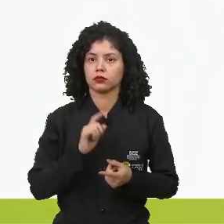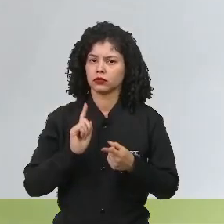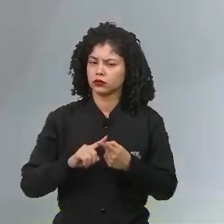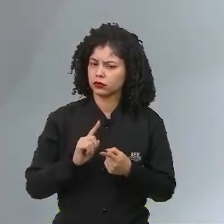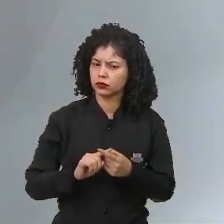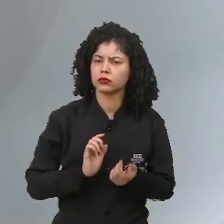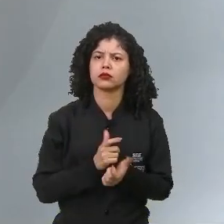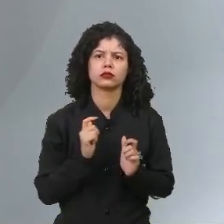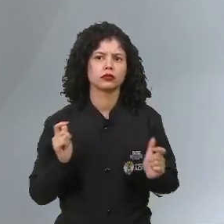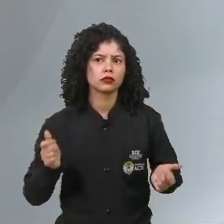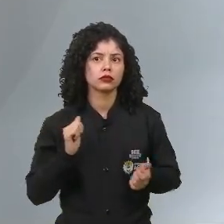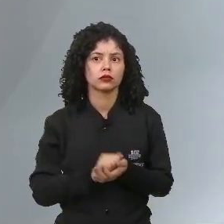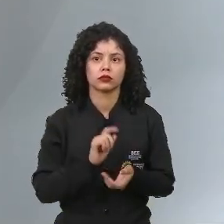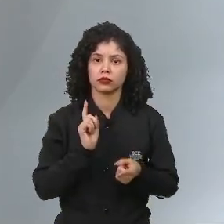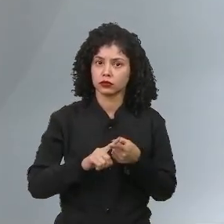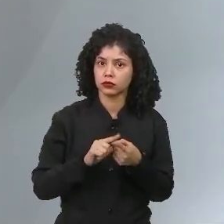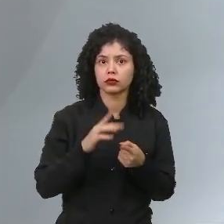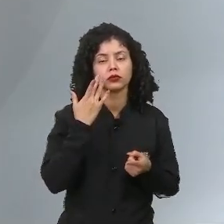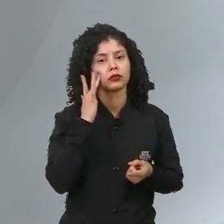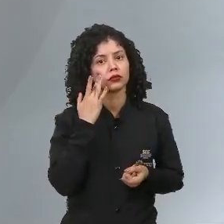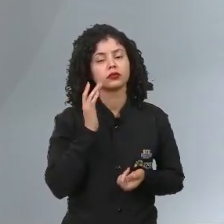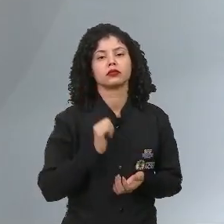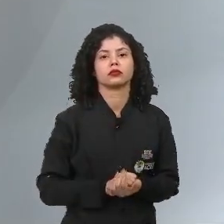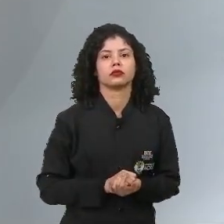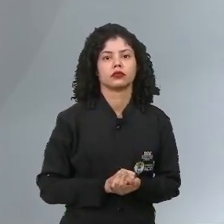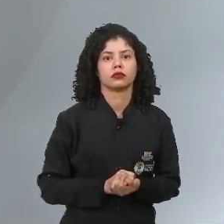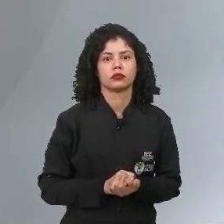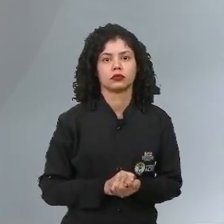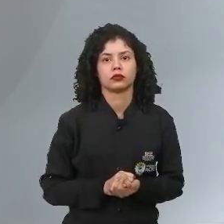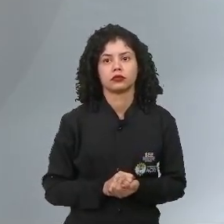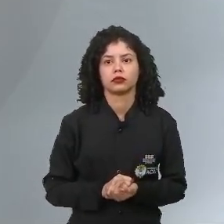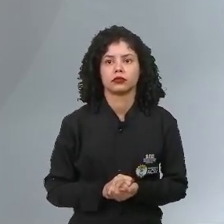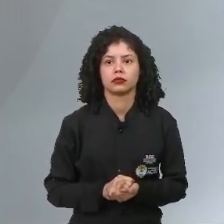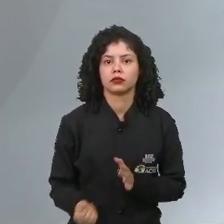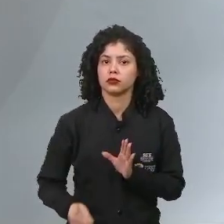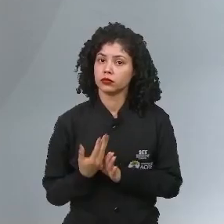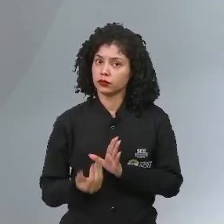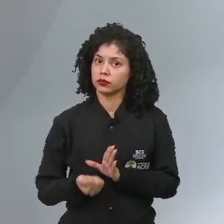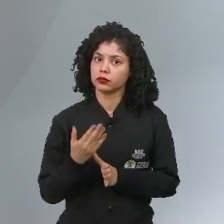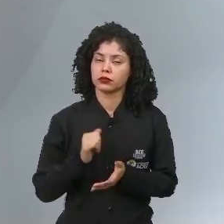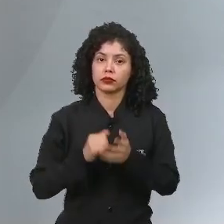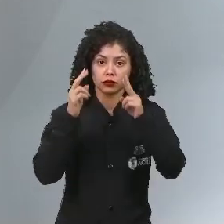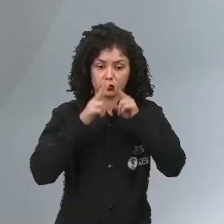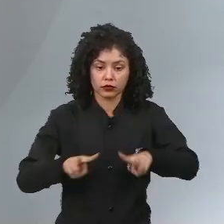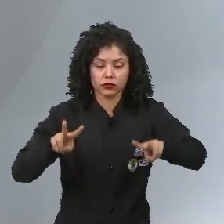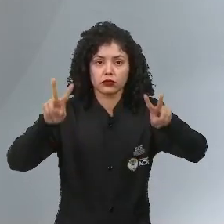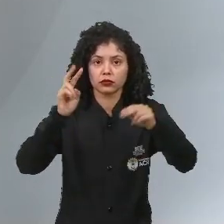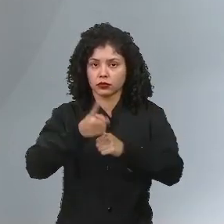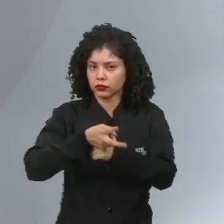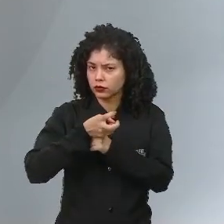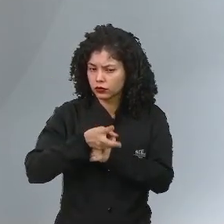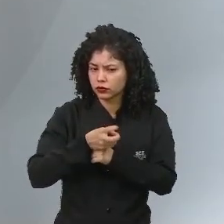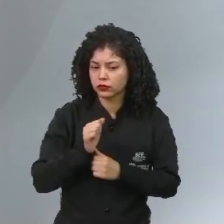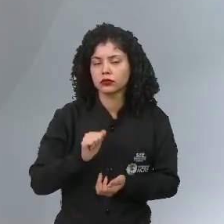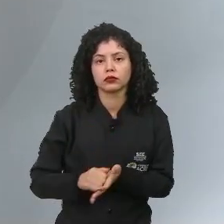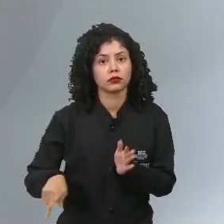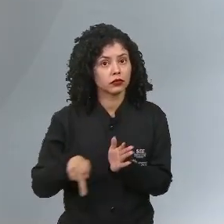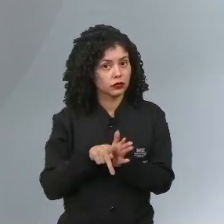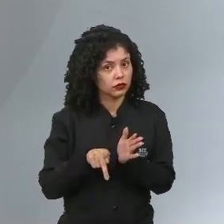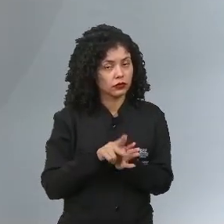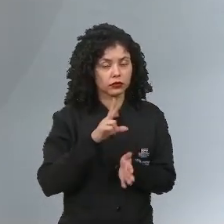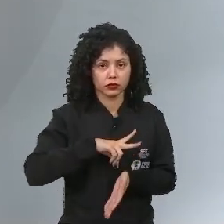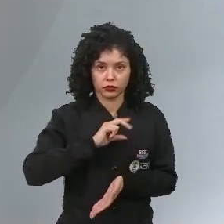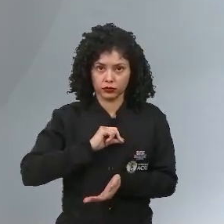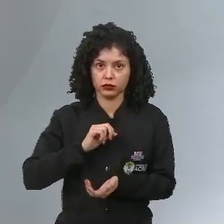maior controle? Justamente porque o ouro era o produto mais visado, mais cobiçado pelos portugueses,